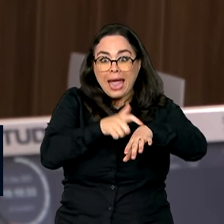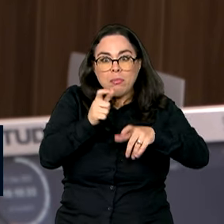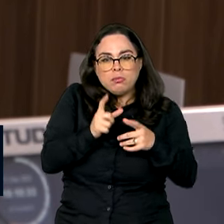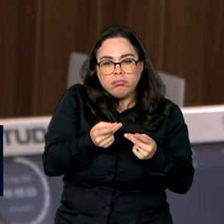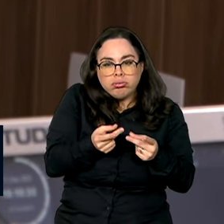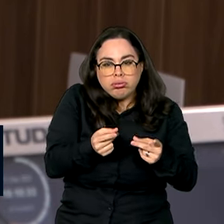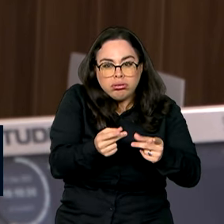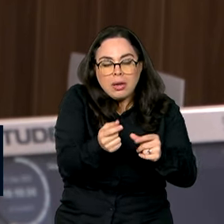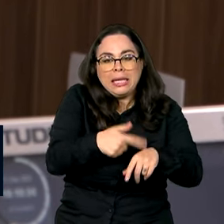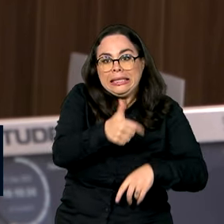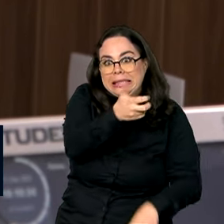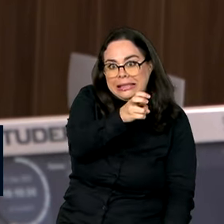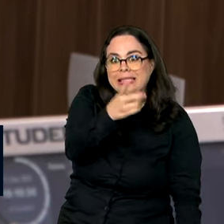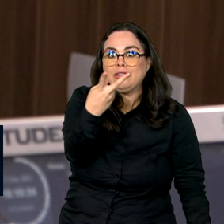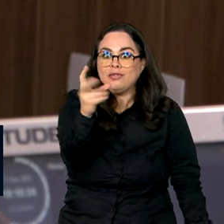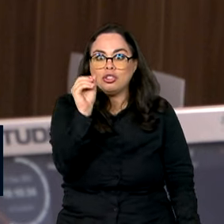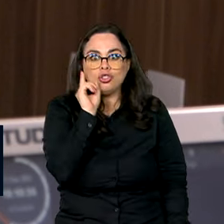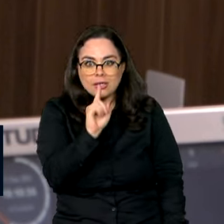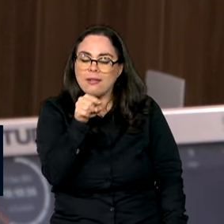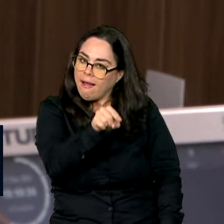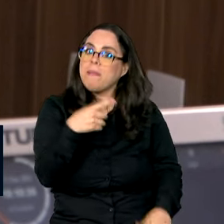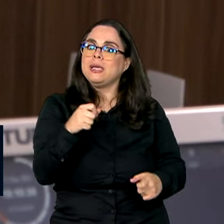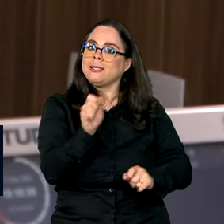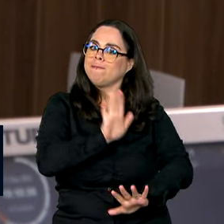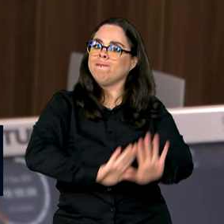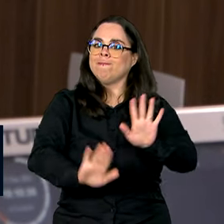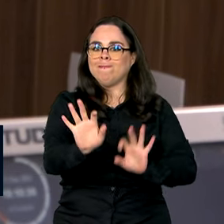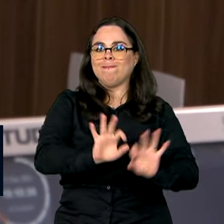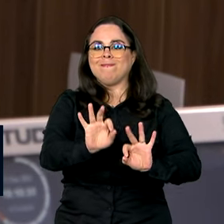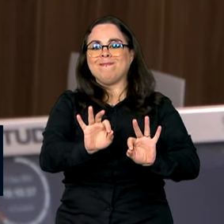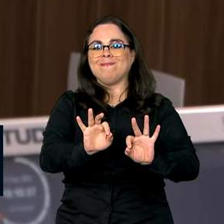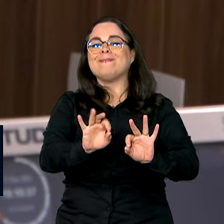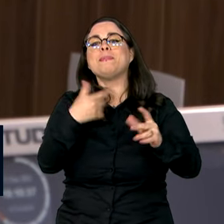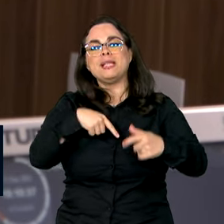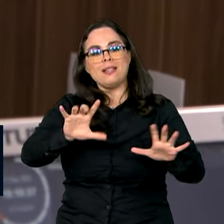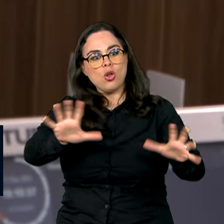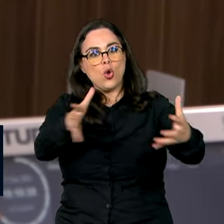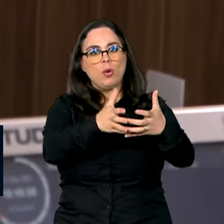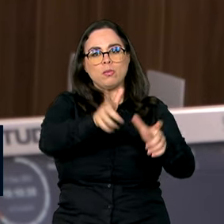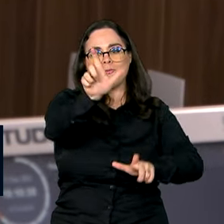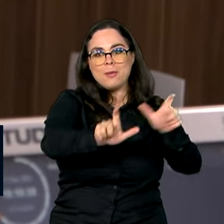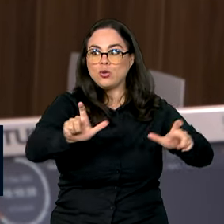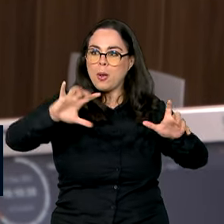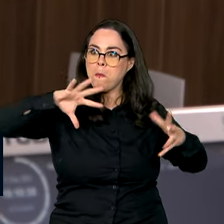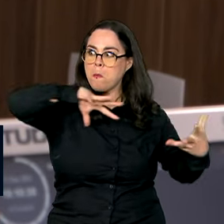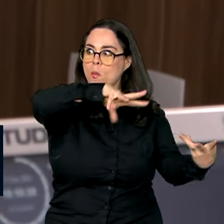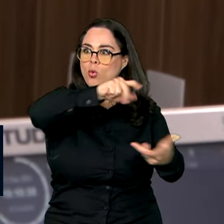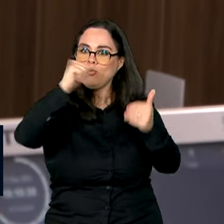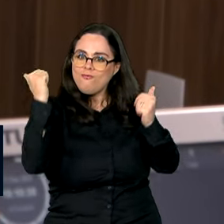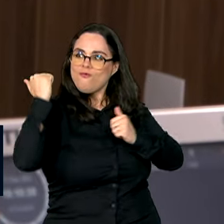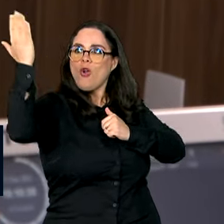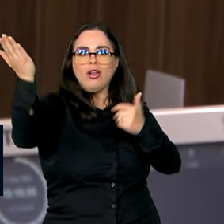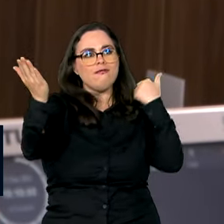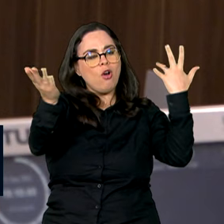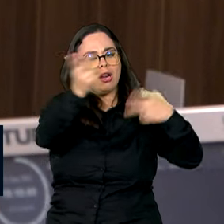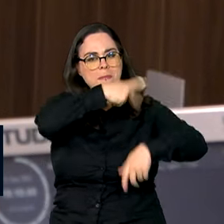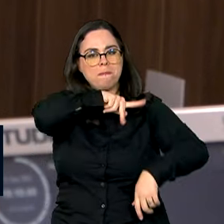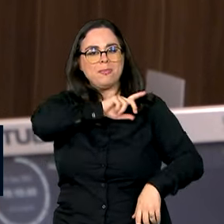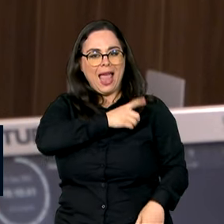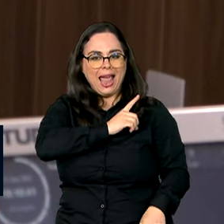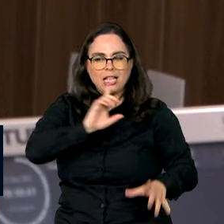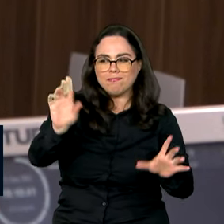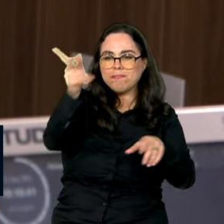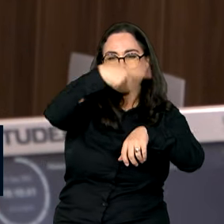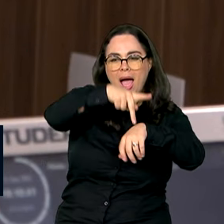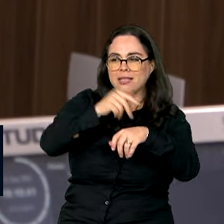tempo, você precisa ir com o nível de pessoas que vêm do mundo inteiro, das delegações que vêm, como foi dito já aqui